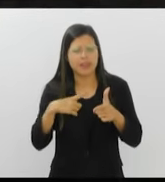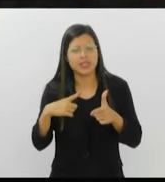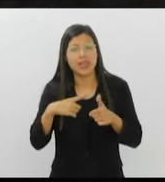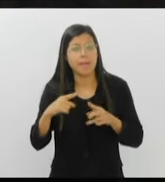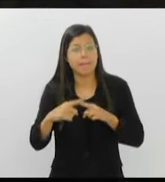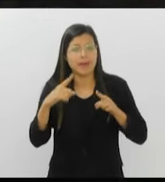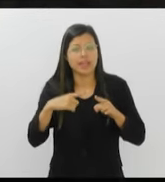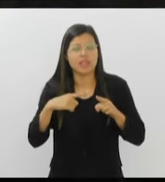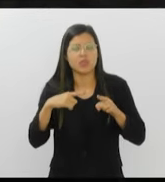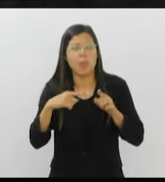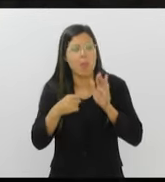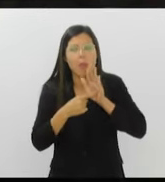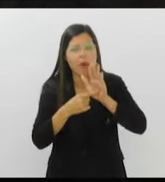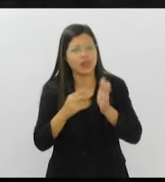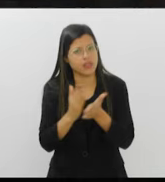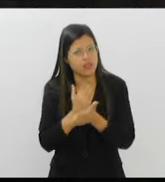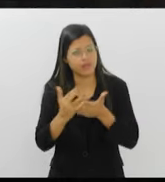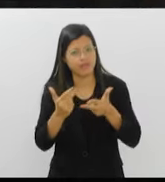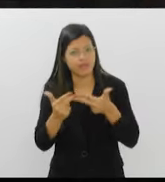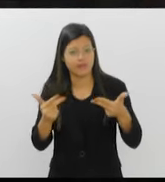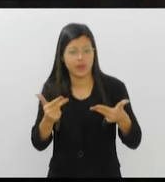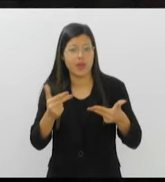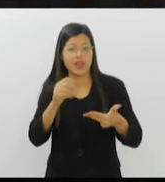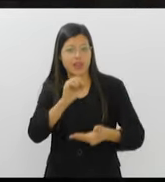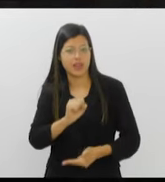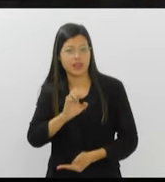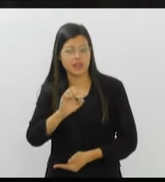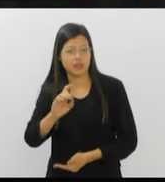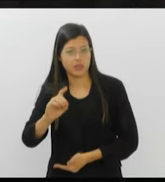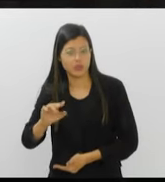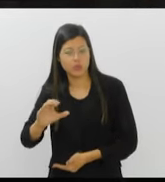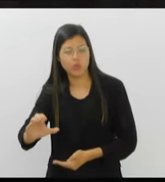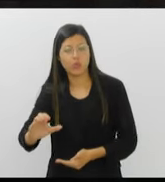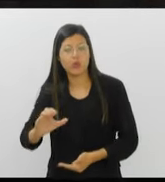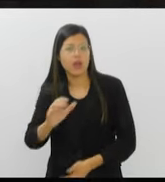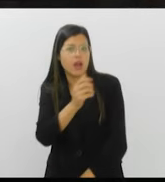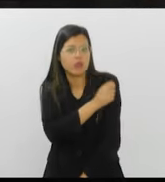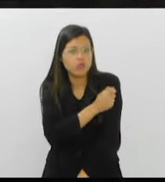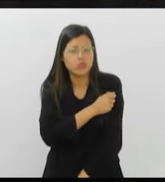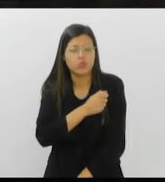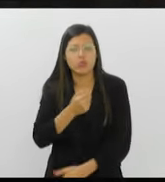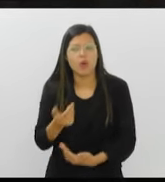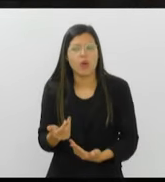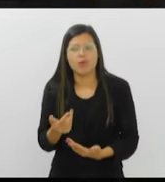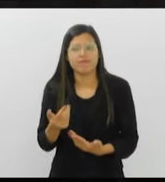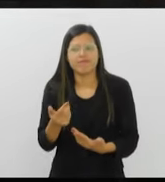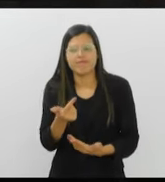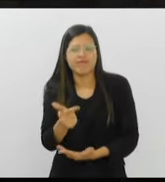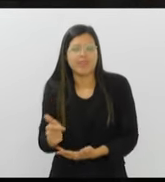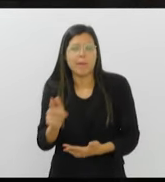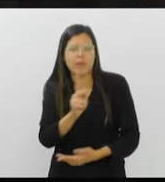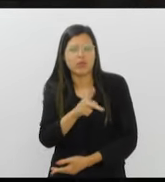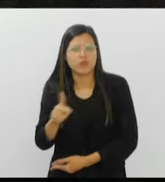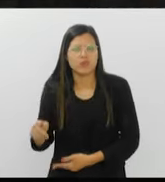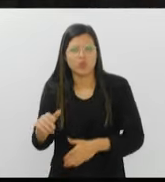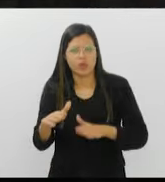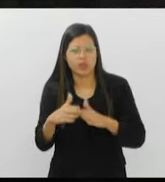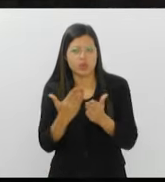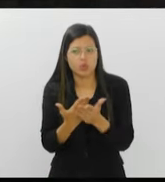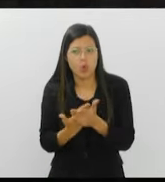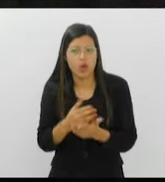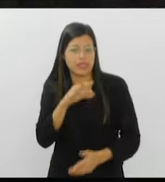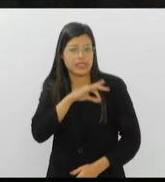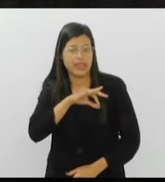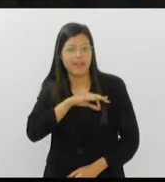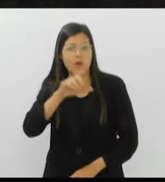a SEDUC, infelizmente, ao deixar aluno sem professor, ao pagar o salário mais baixo do Brasil, ao não